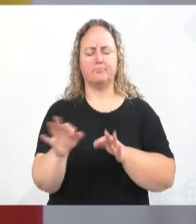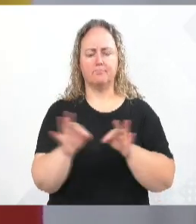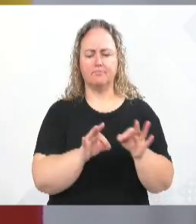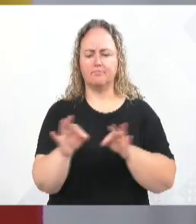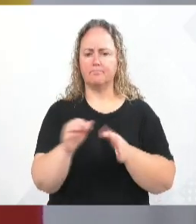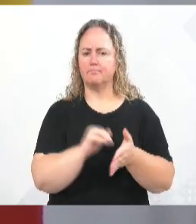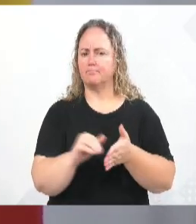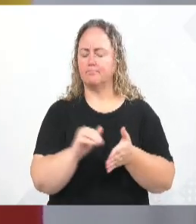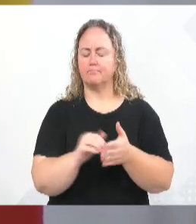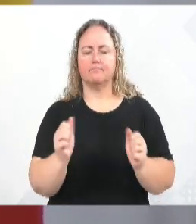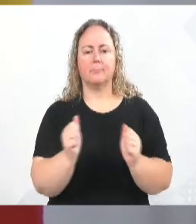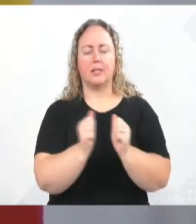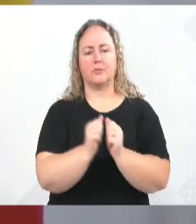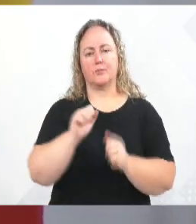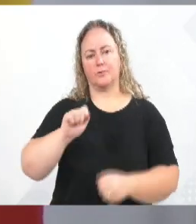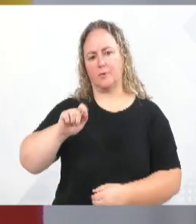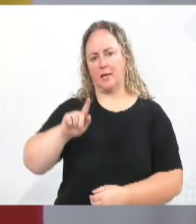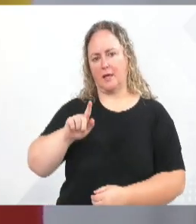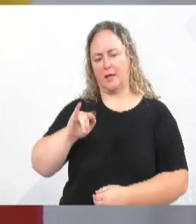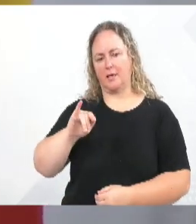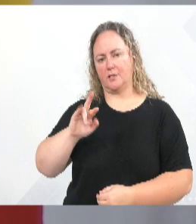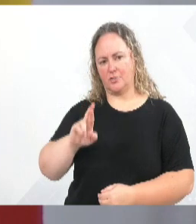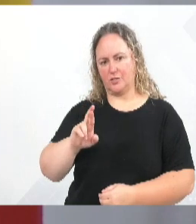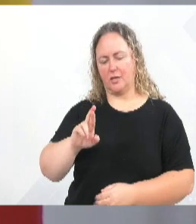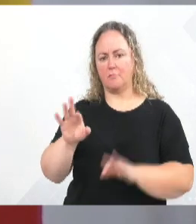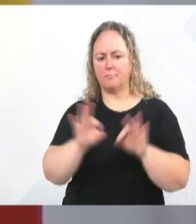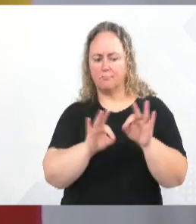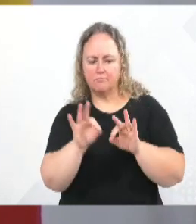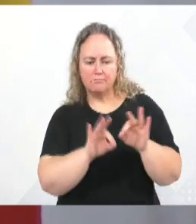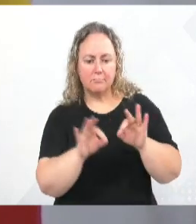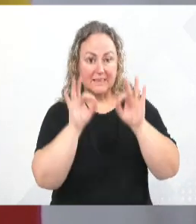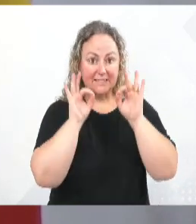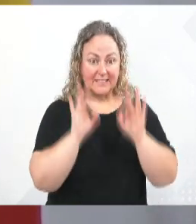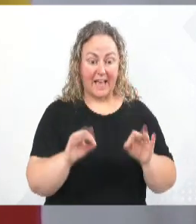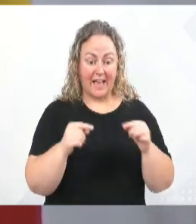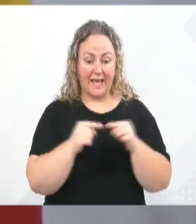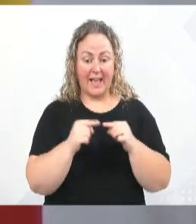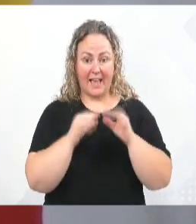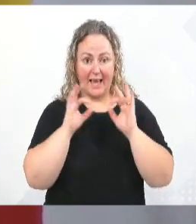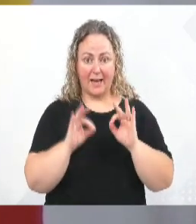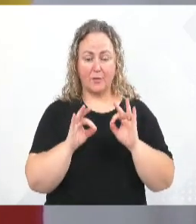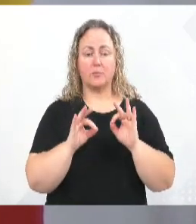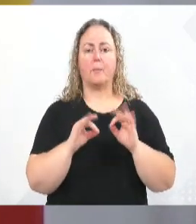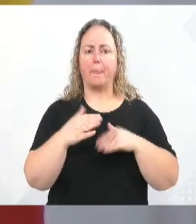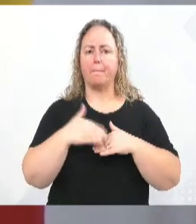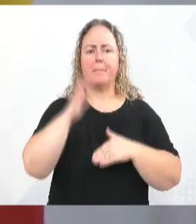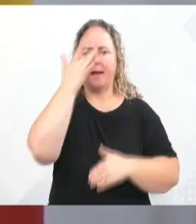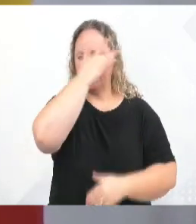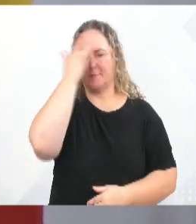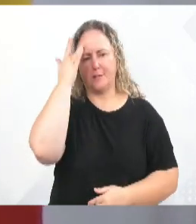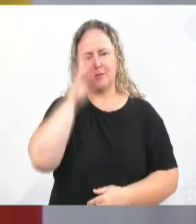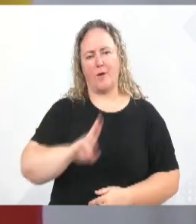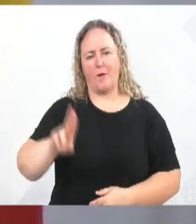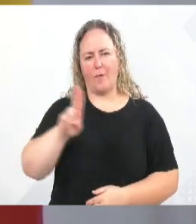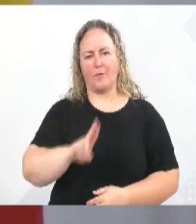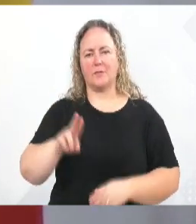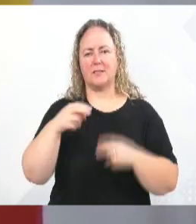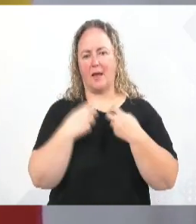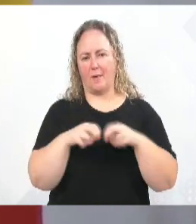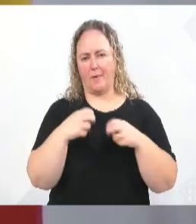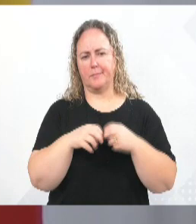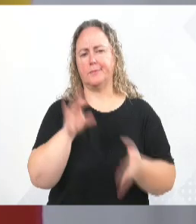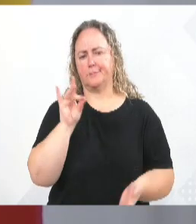junto com a AGIR, para fazer uma modelagem que valha a pena, a gente teria muito mais pessoas utilizando o transporte de maneira